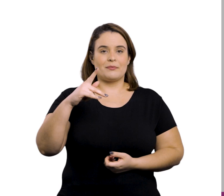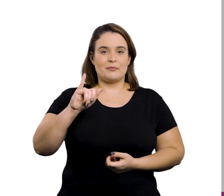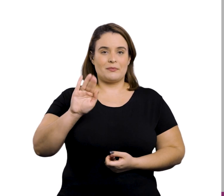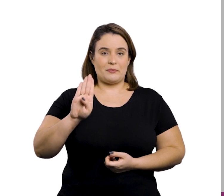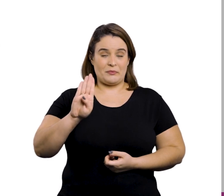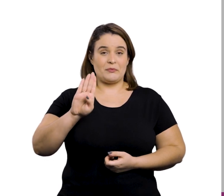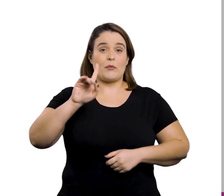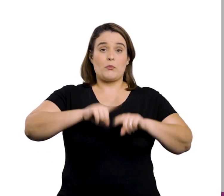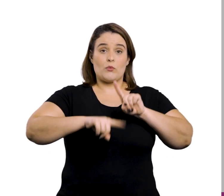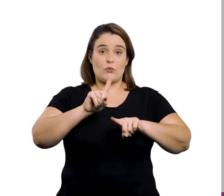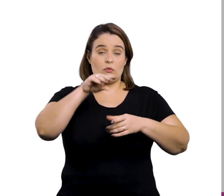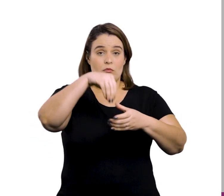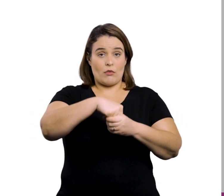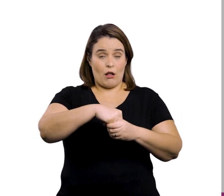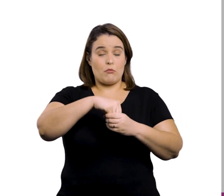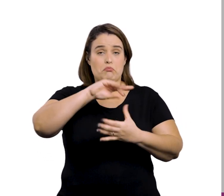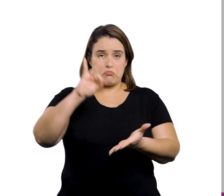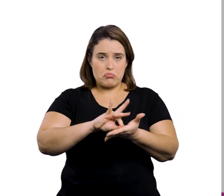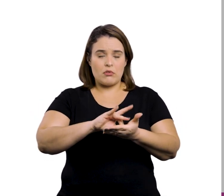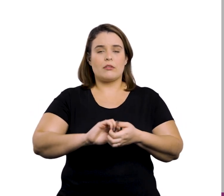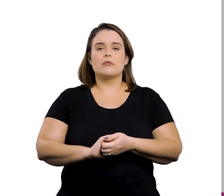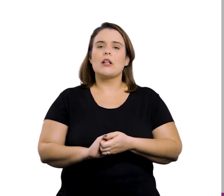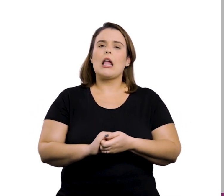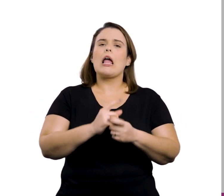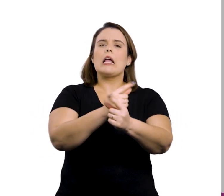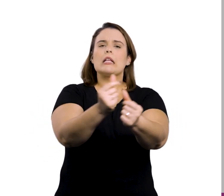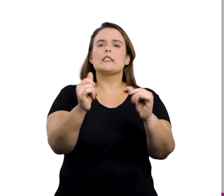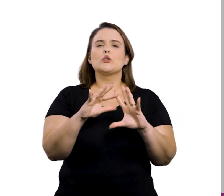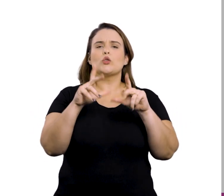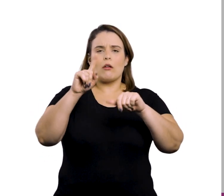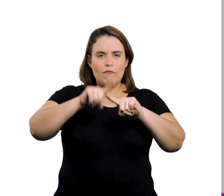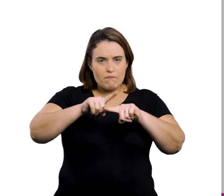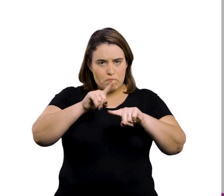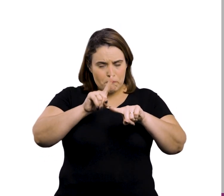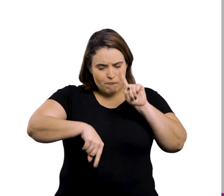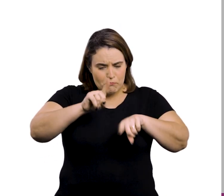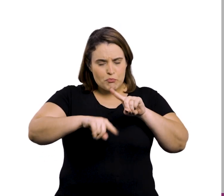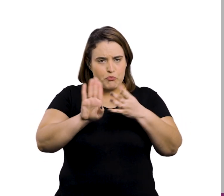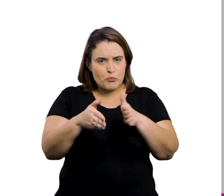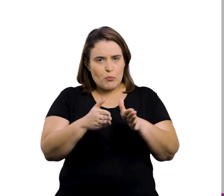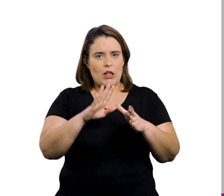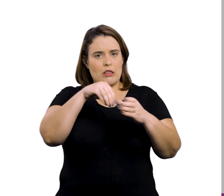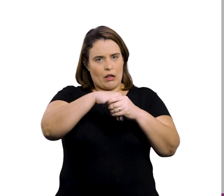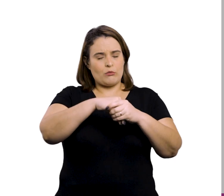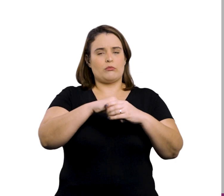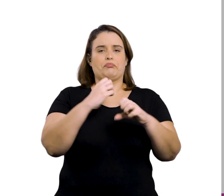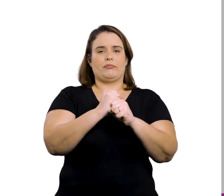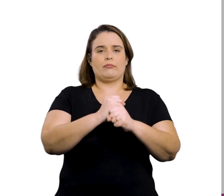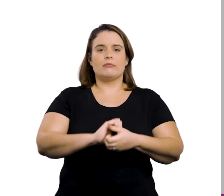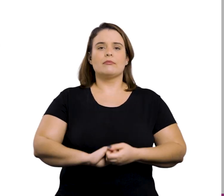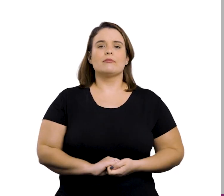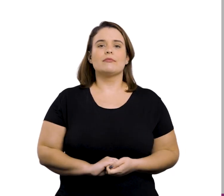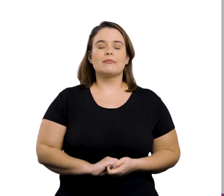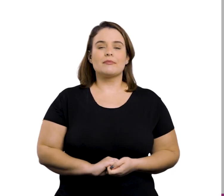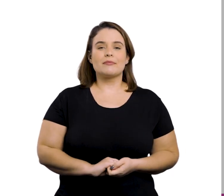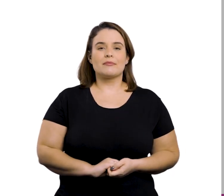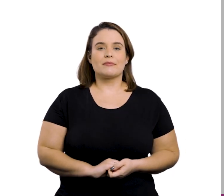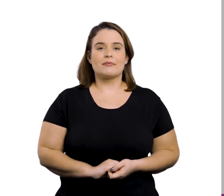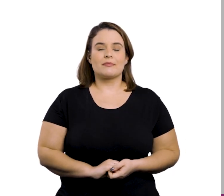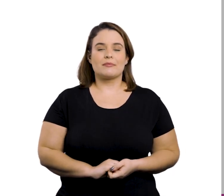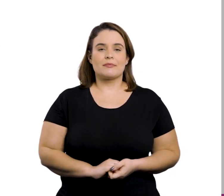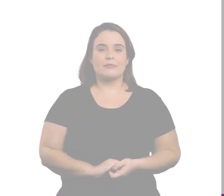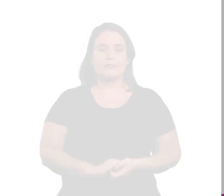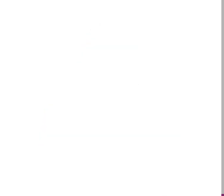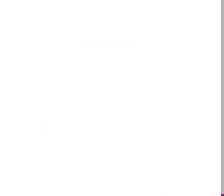as leis do país. Produto Interno Bruto, PIB, soma de todas as riquezas produzidas no